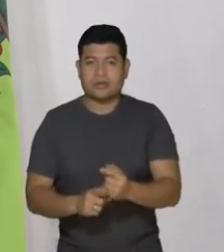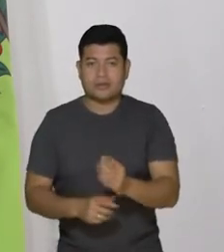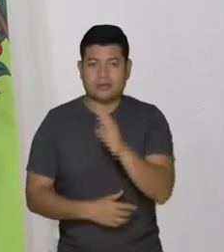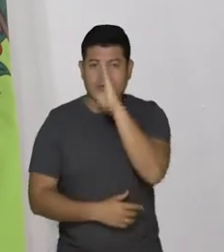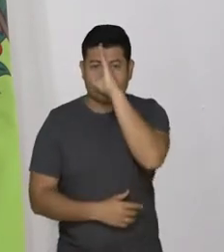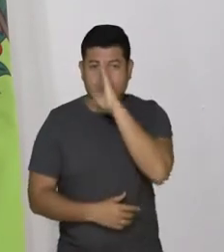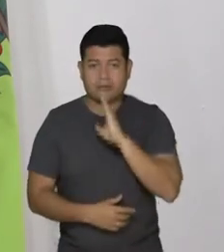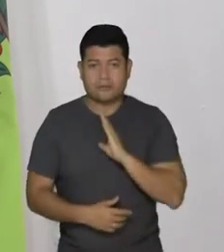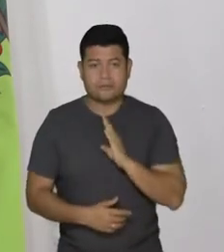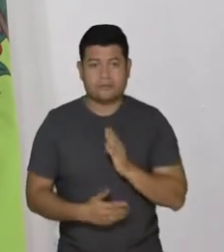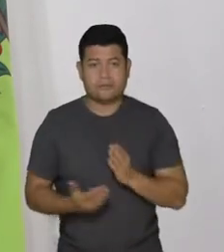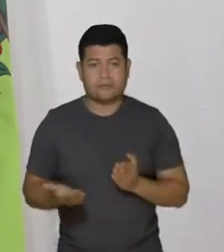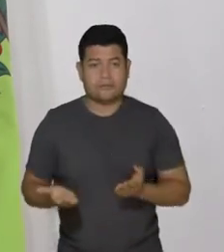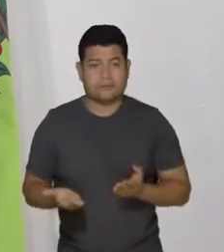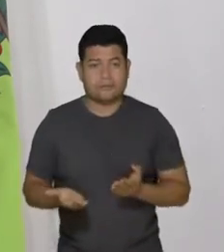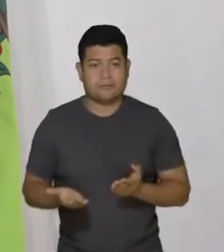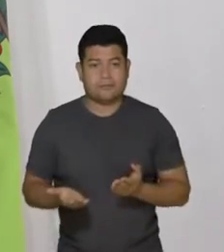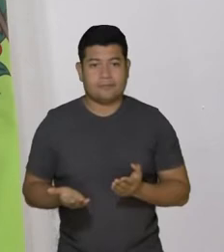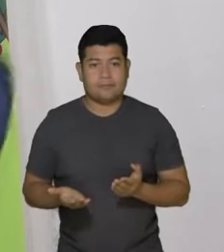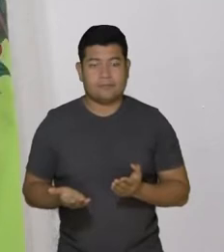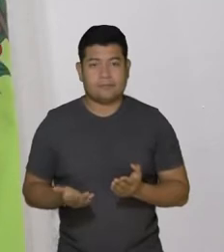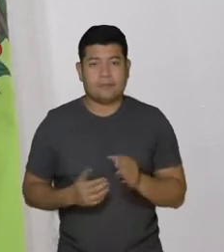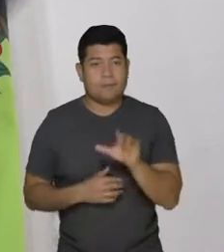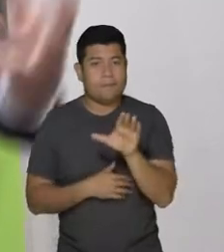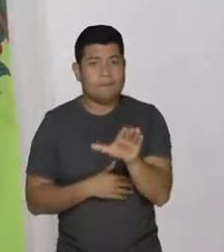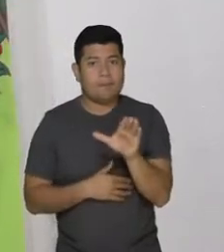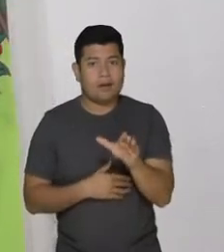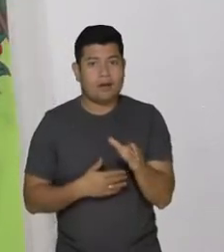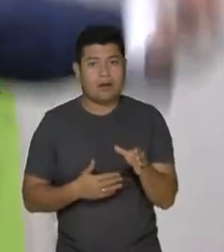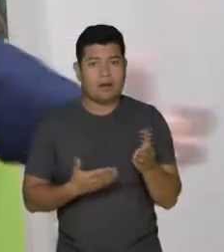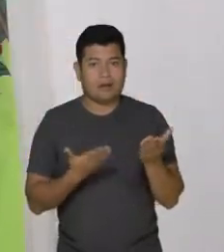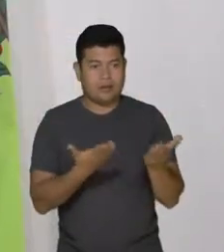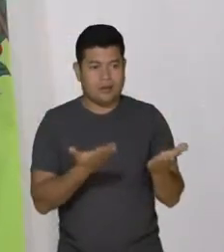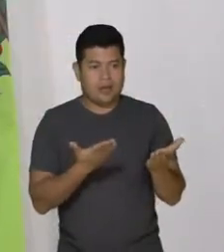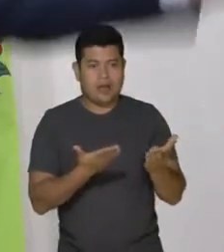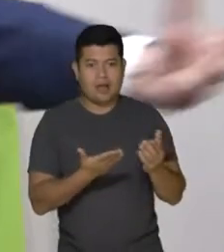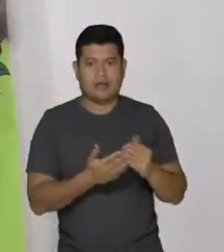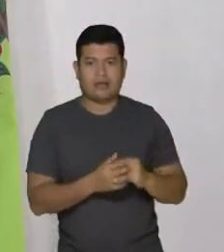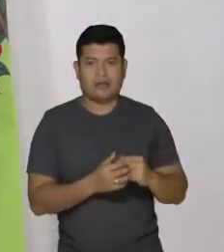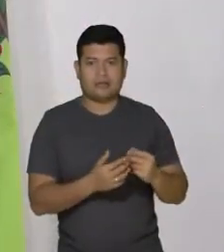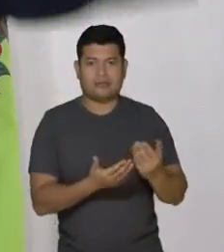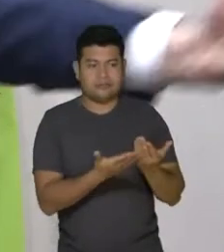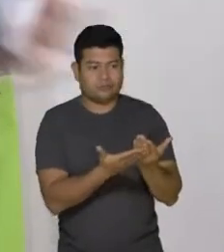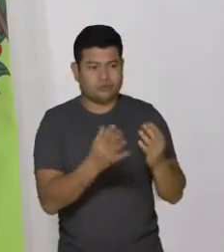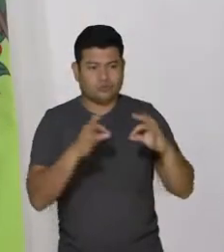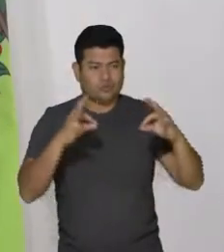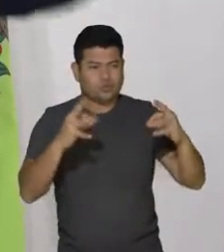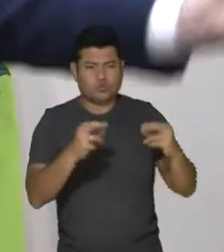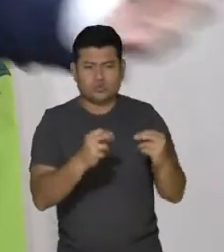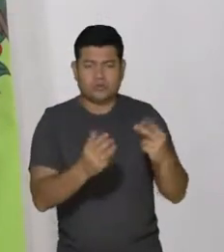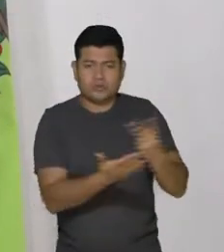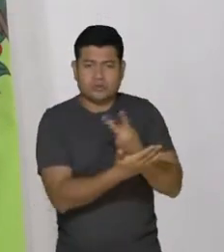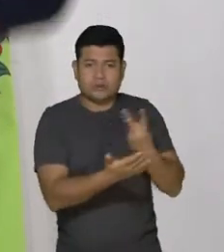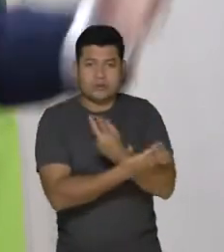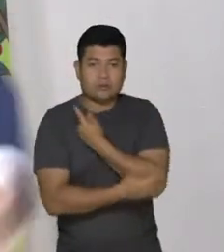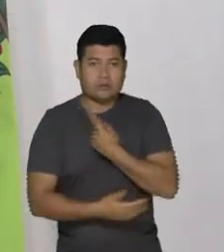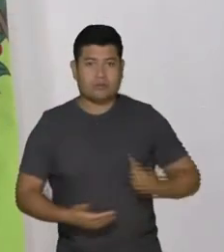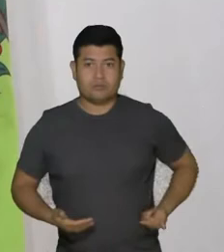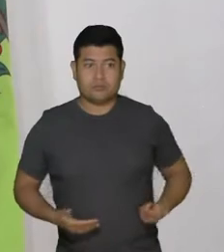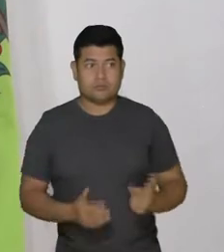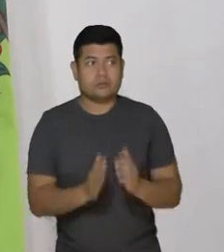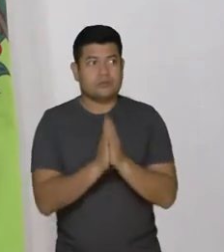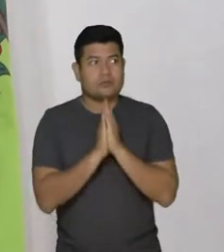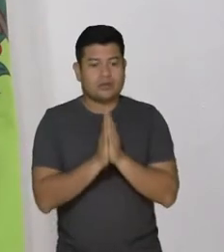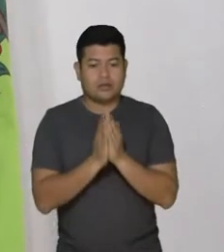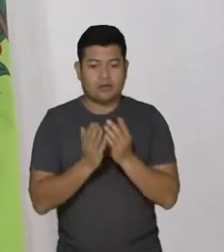graça mas não a promiscuidade desse governo que graças a Deus o povo de Santa Catarina